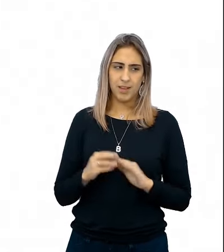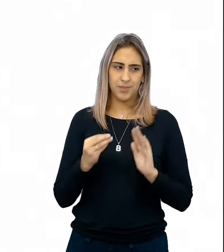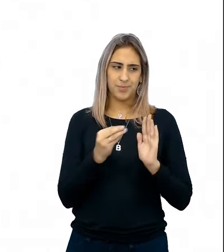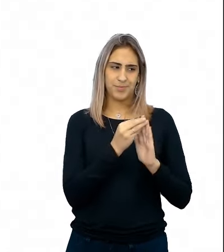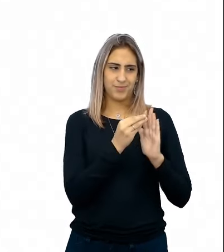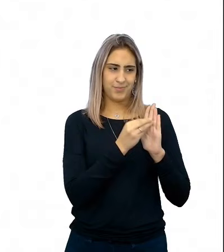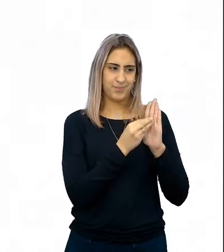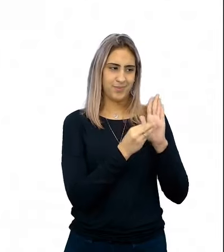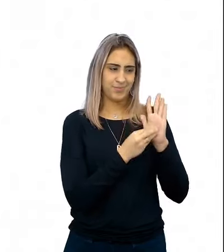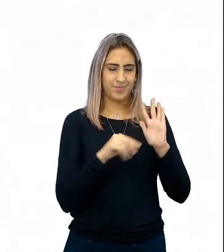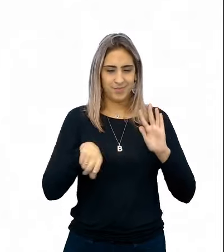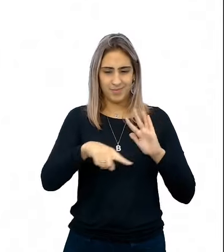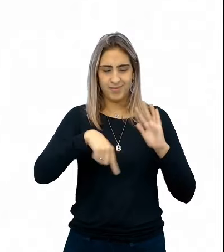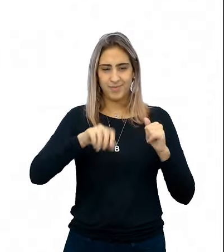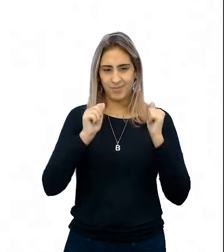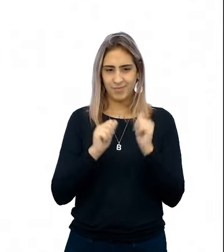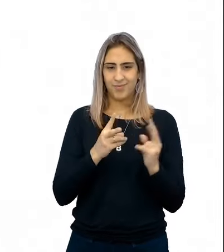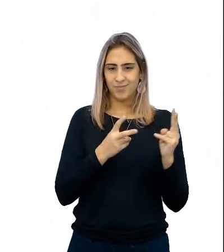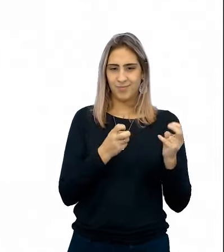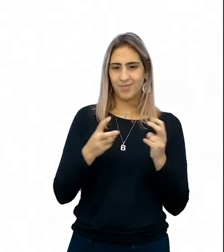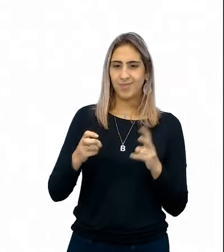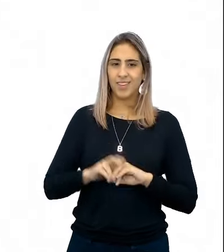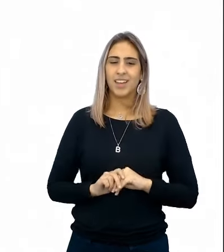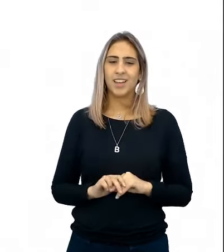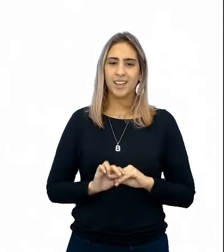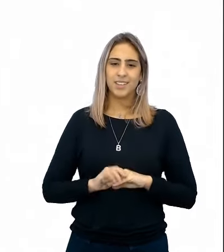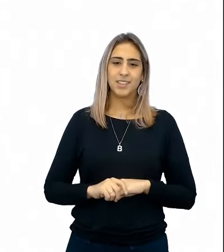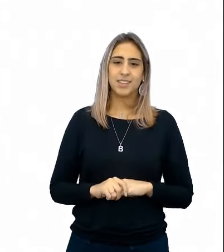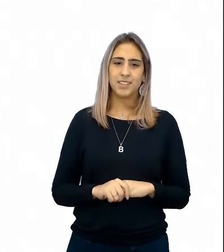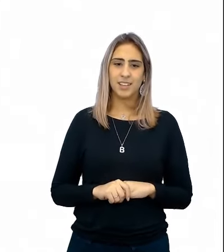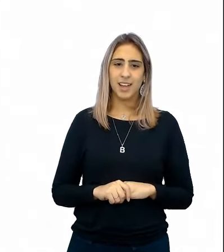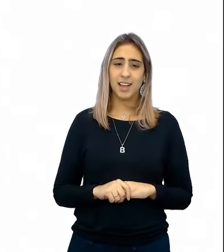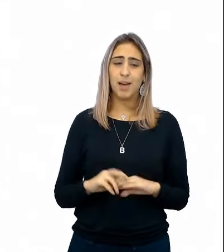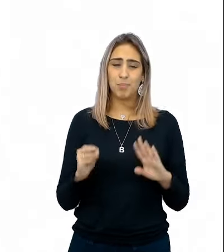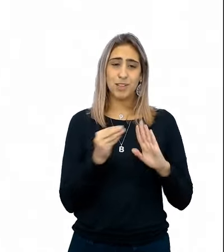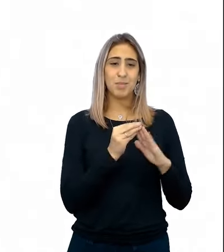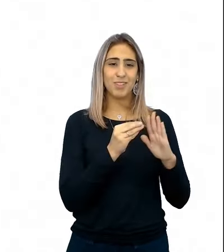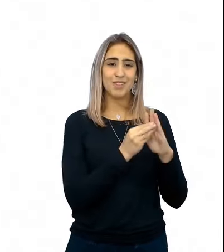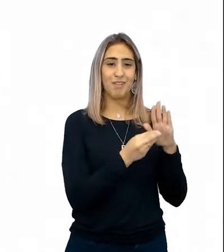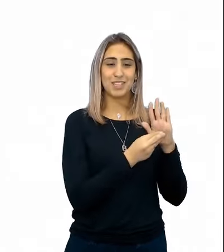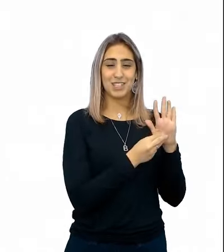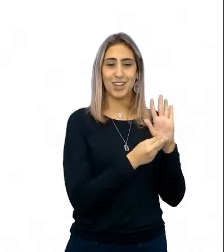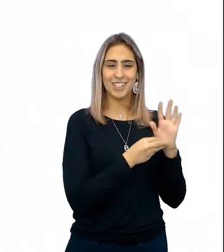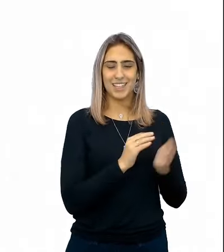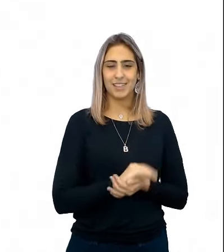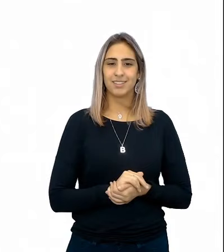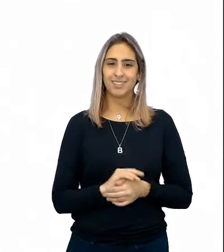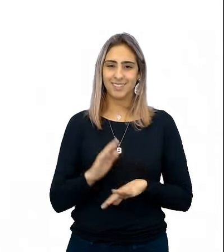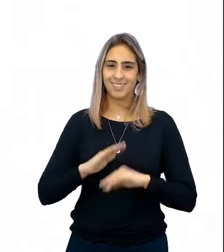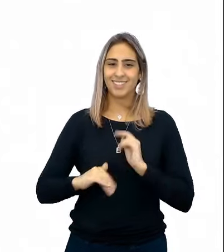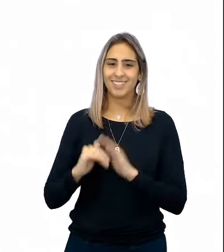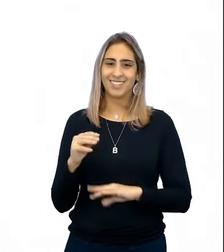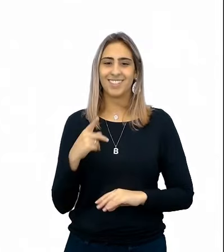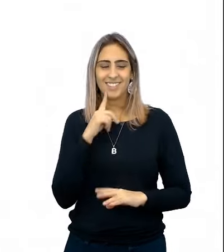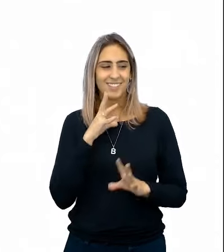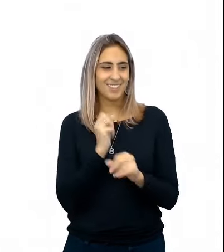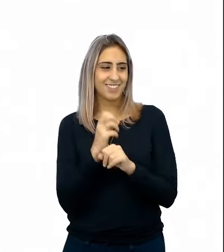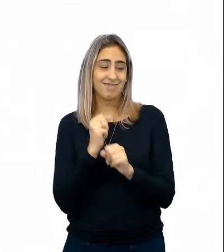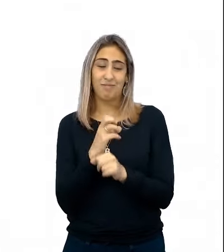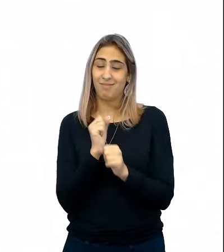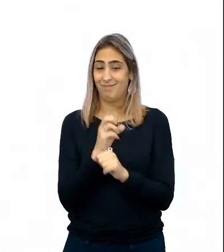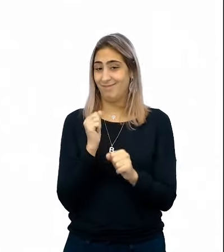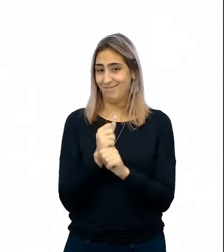Como vocês podem perceber ou observar, a atividade proposta trata da leitura de dados, como